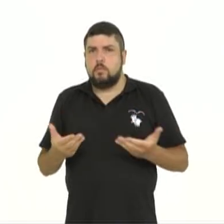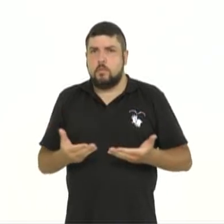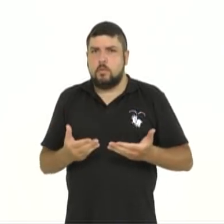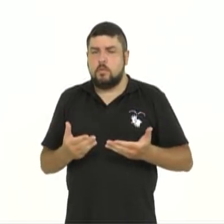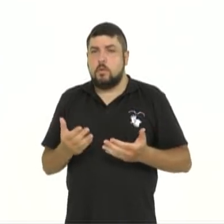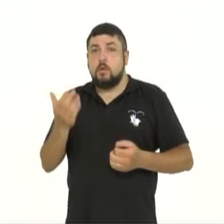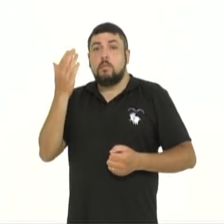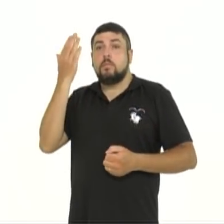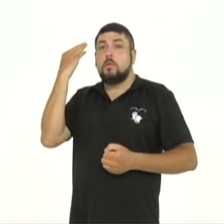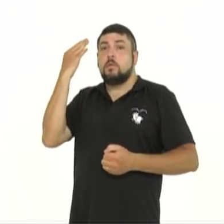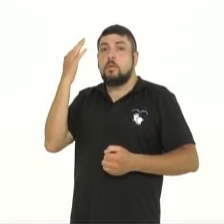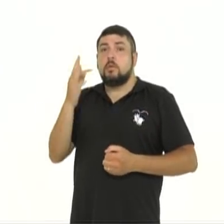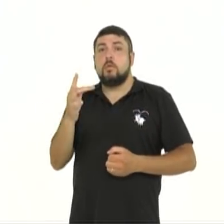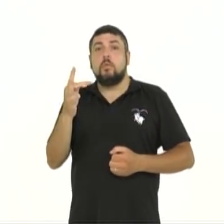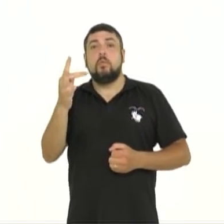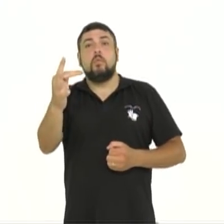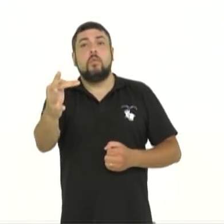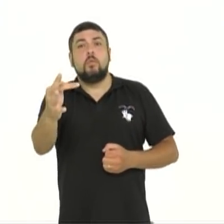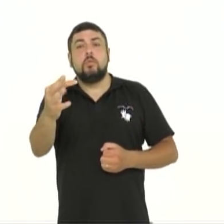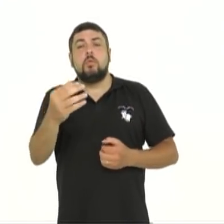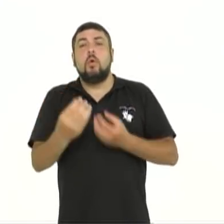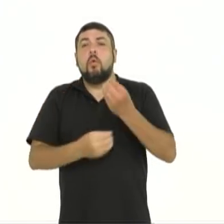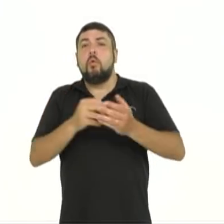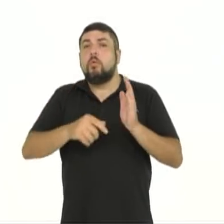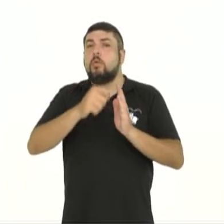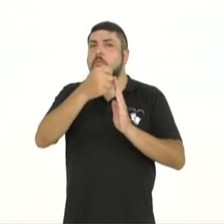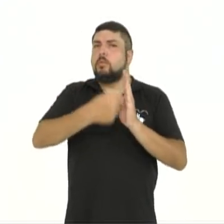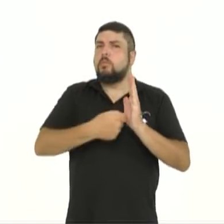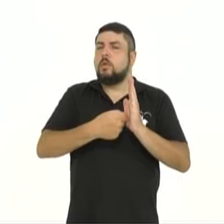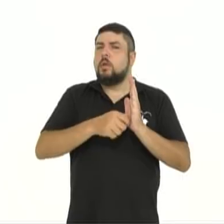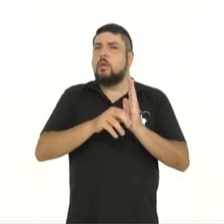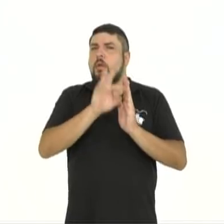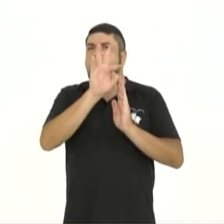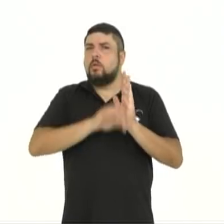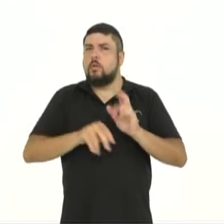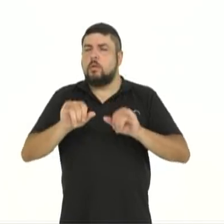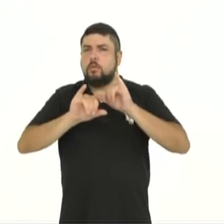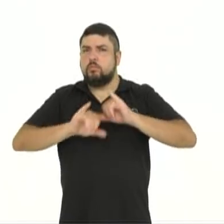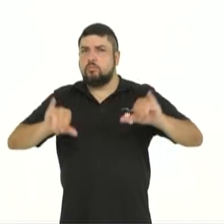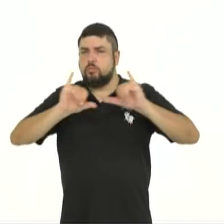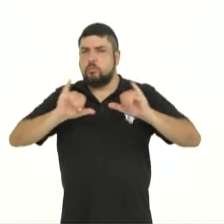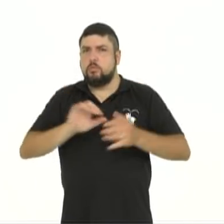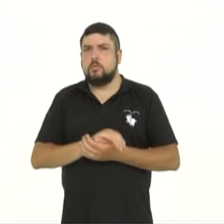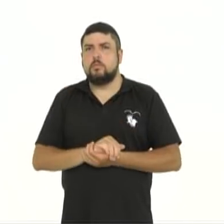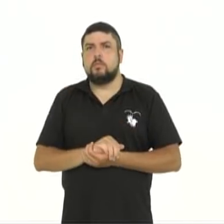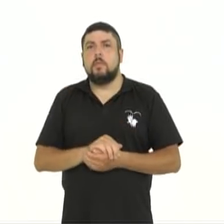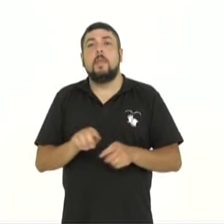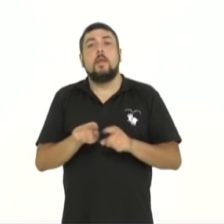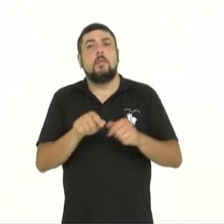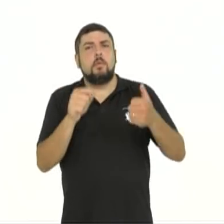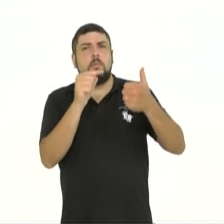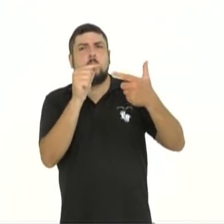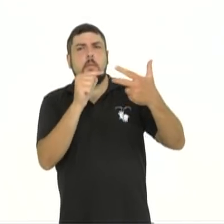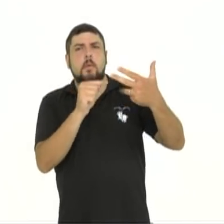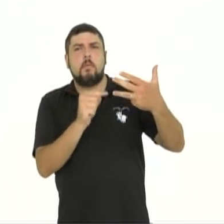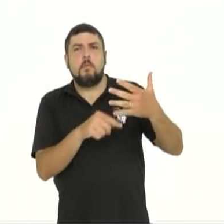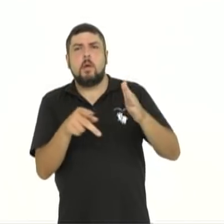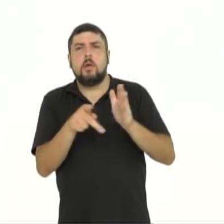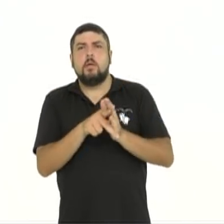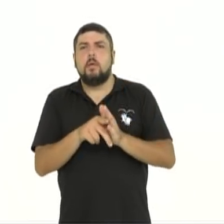na notícia, dentro da notícia, né? E vamos classificar as partes que compõem a notícia, né? Então a gente vai fazer um